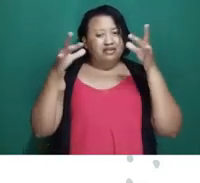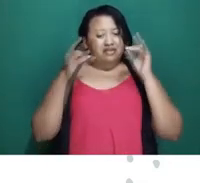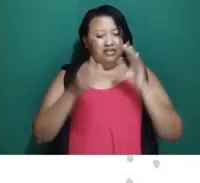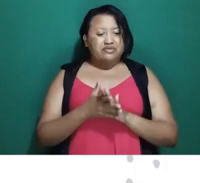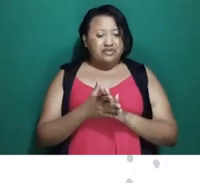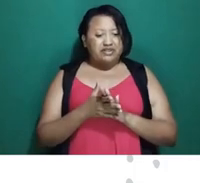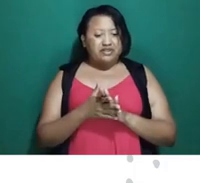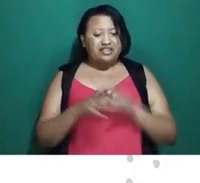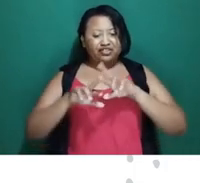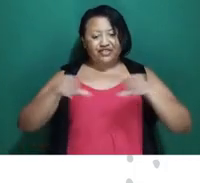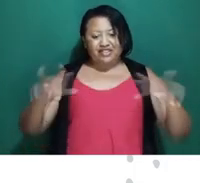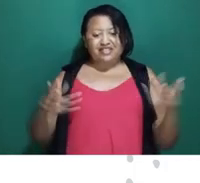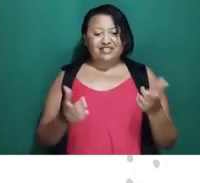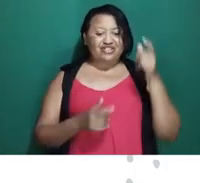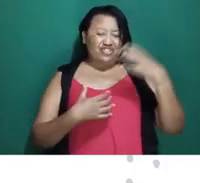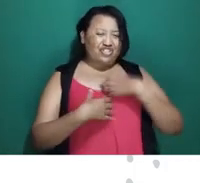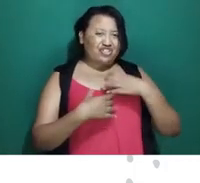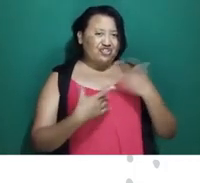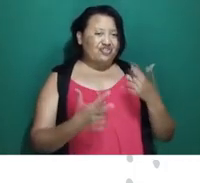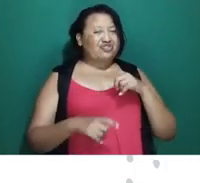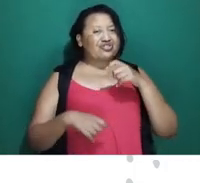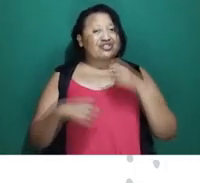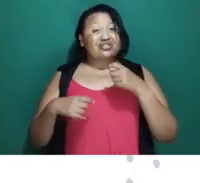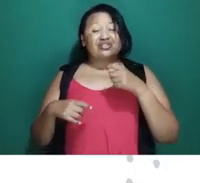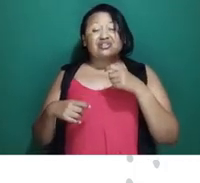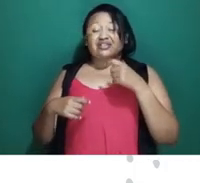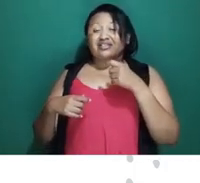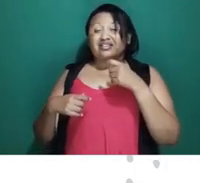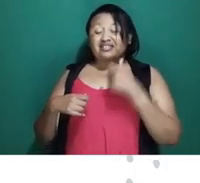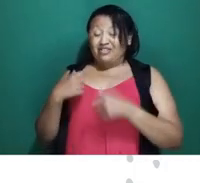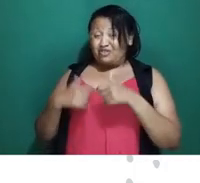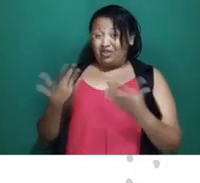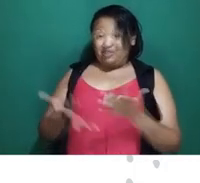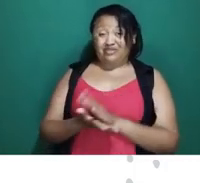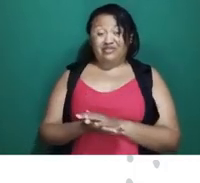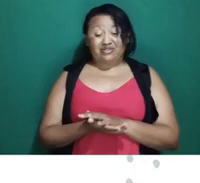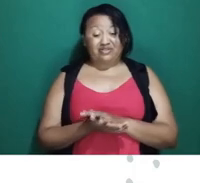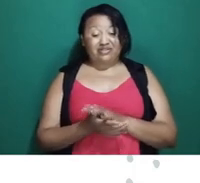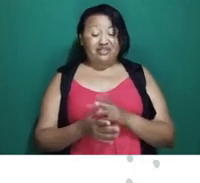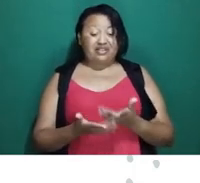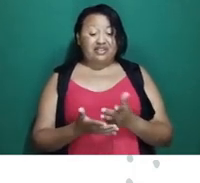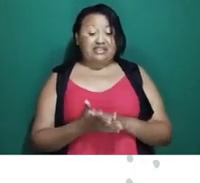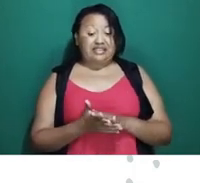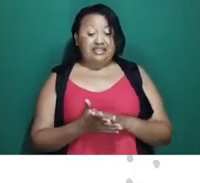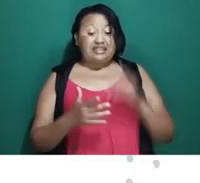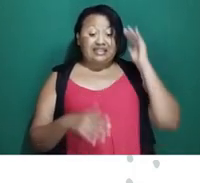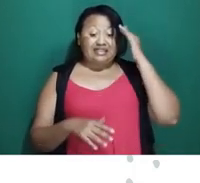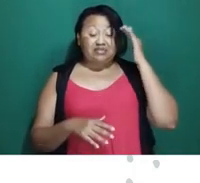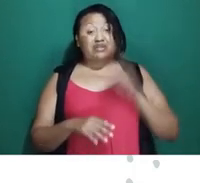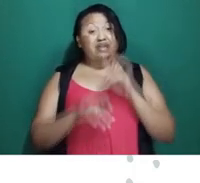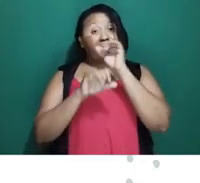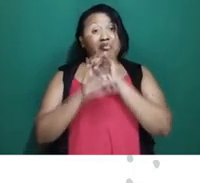durante carnaval a parte verbal e não verbal do texto contribui para o pleno entendimento da mensagem